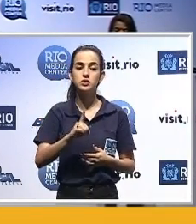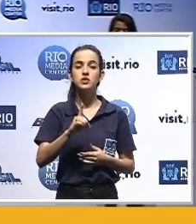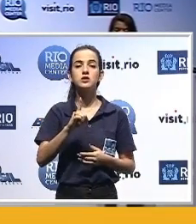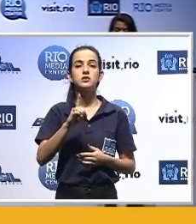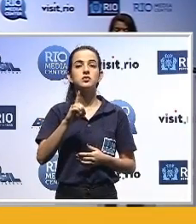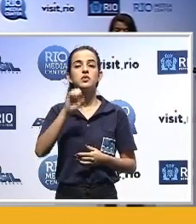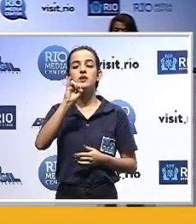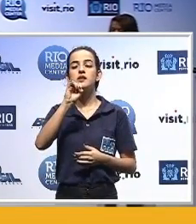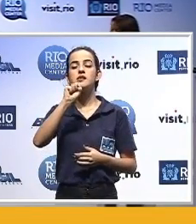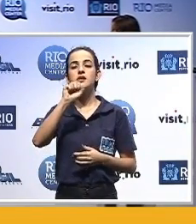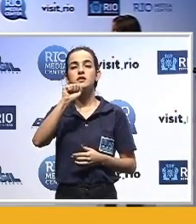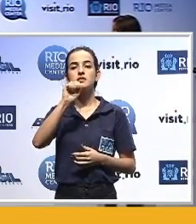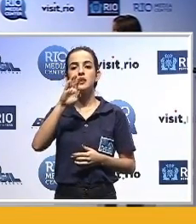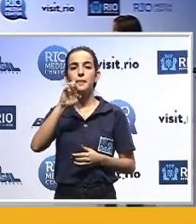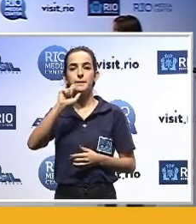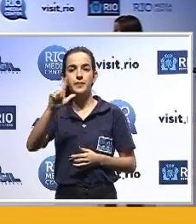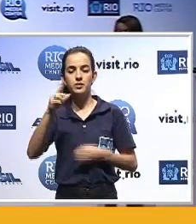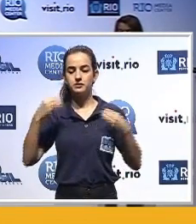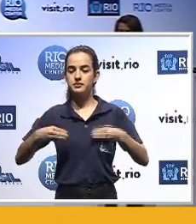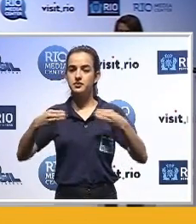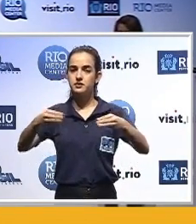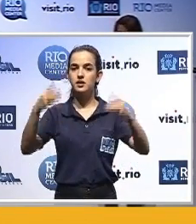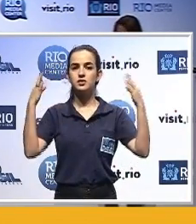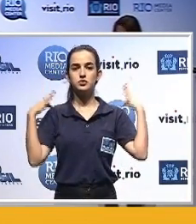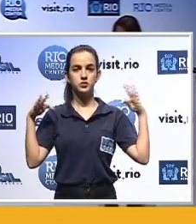senhora Isabel Barnaski.